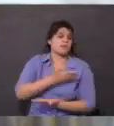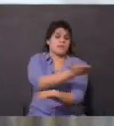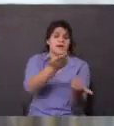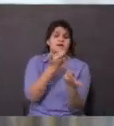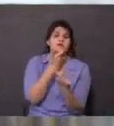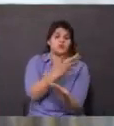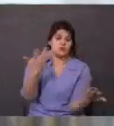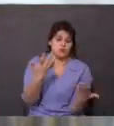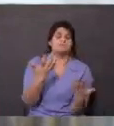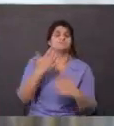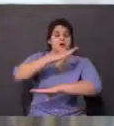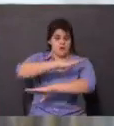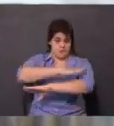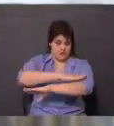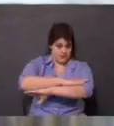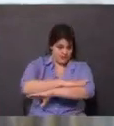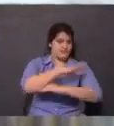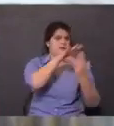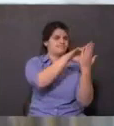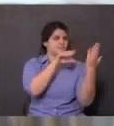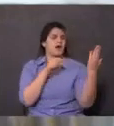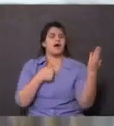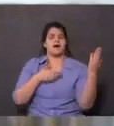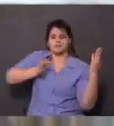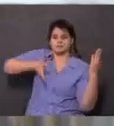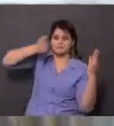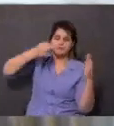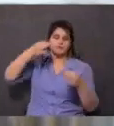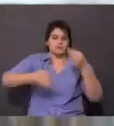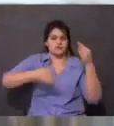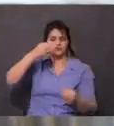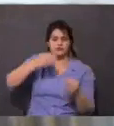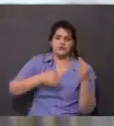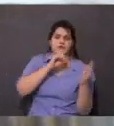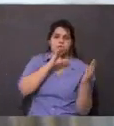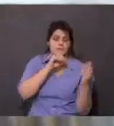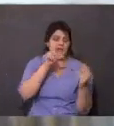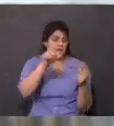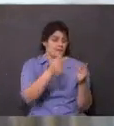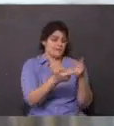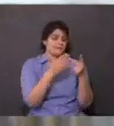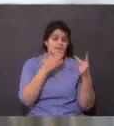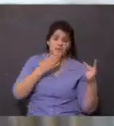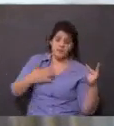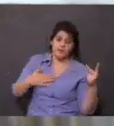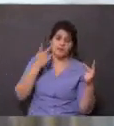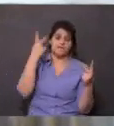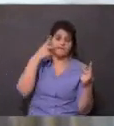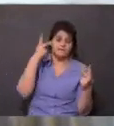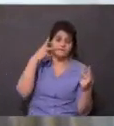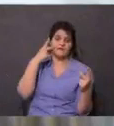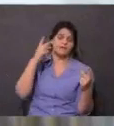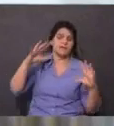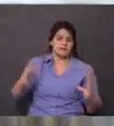Pela sua obediência, deu-nos a graça e o dom da justiça. Deu-nos a vida e a salvação, como ouvíamos na leitura